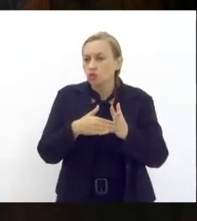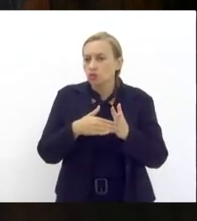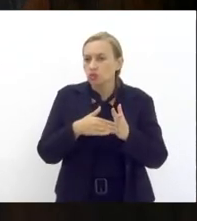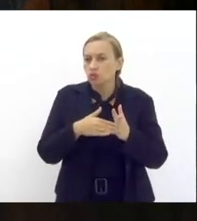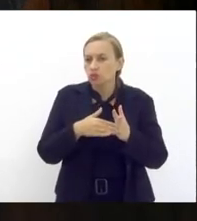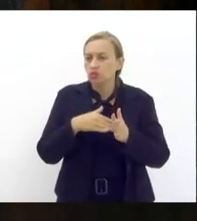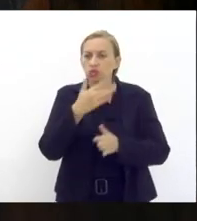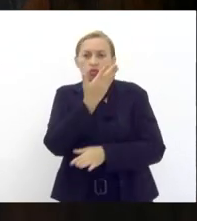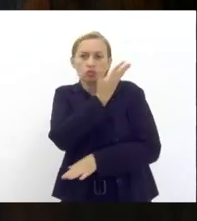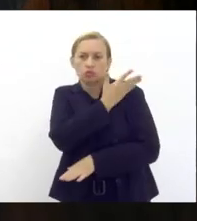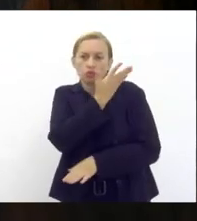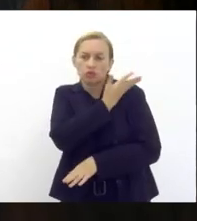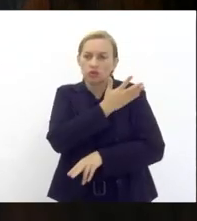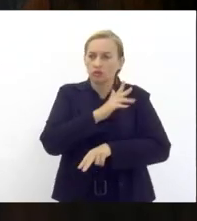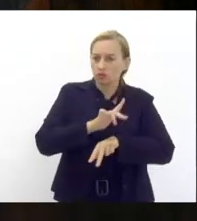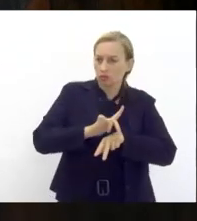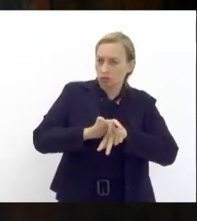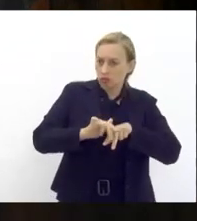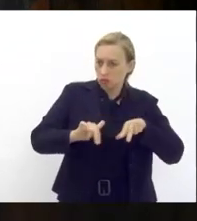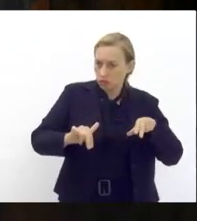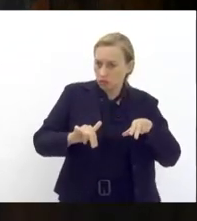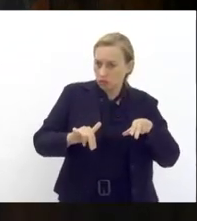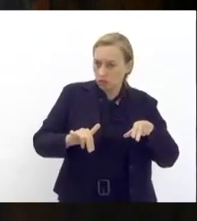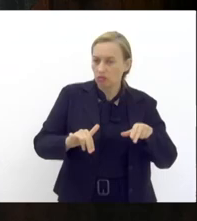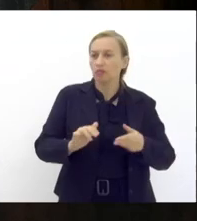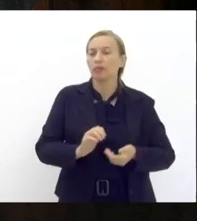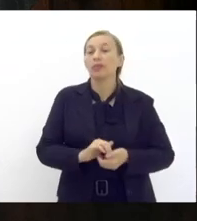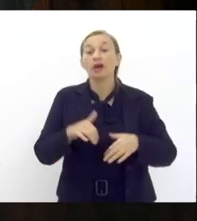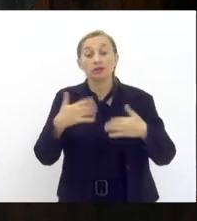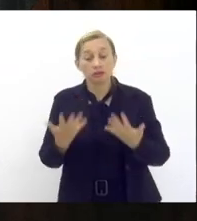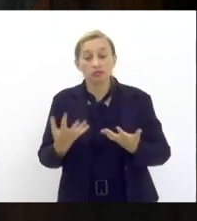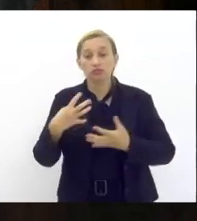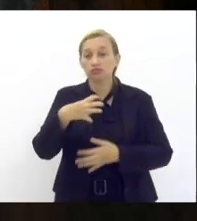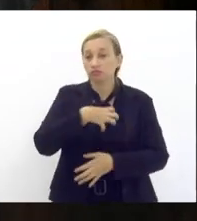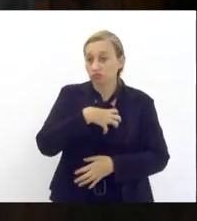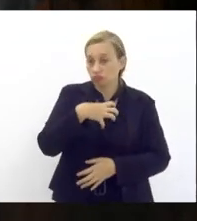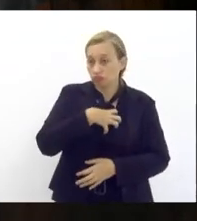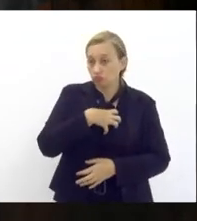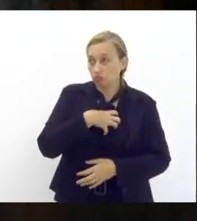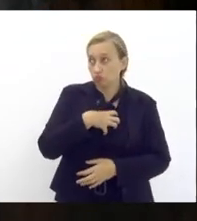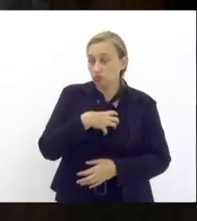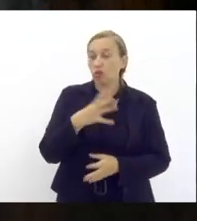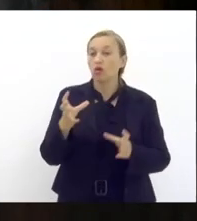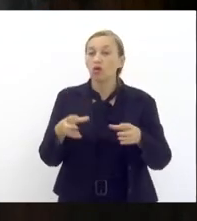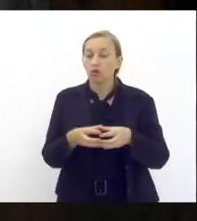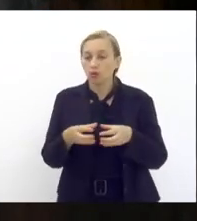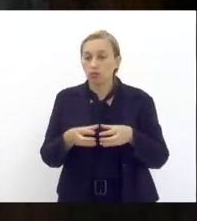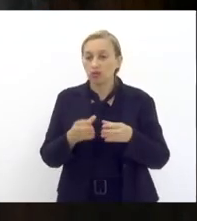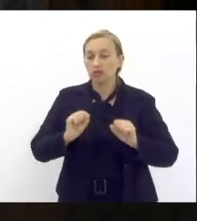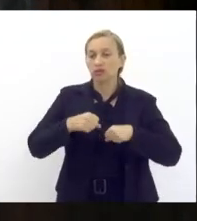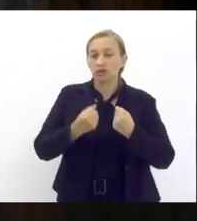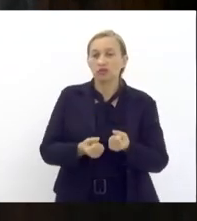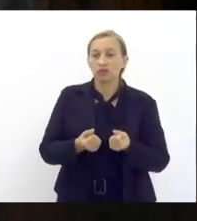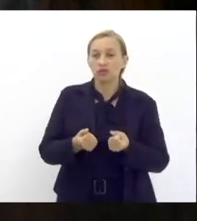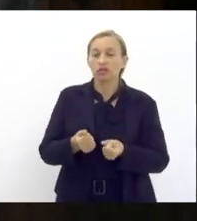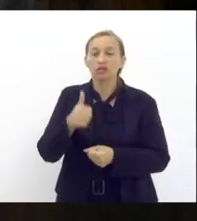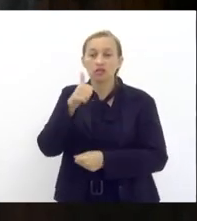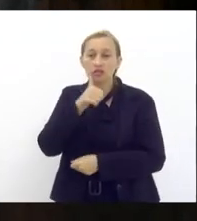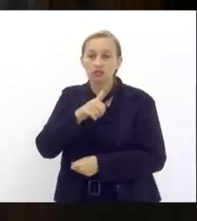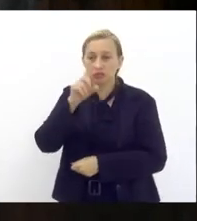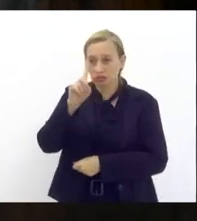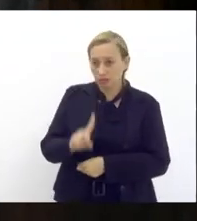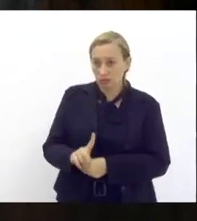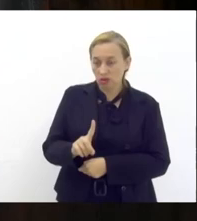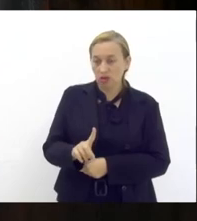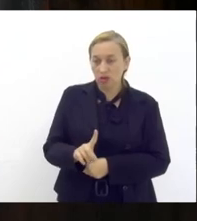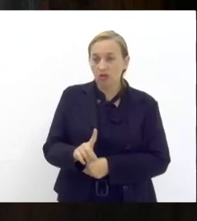de preconceito sexual e orientação sexual. Então, nesse sentido, parecer da Comissão de Defesa dos Direitos da